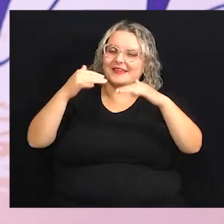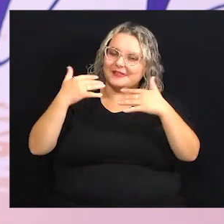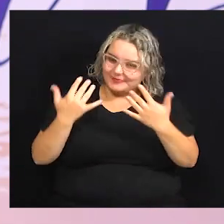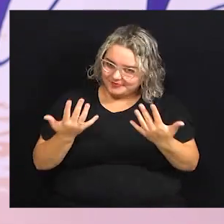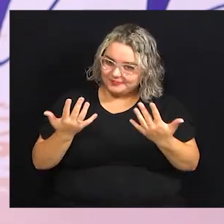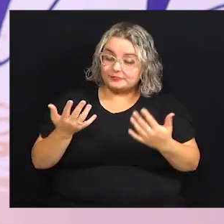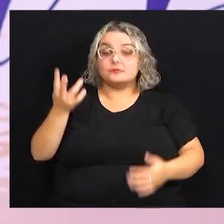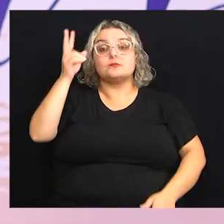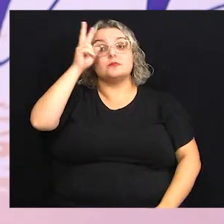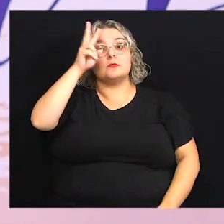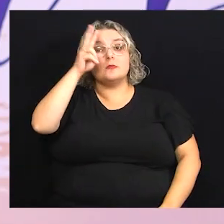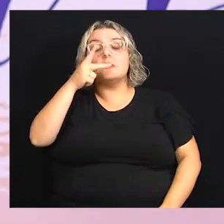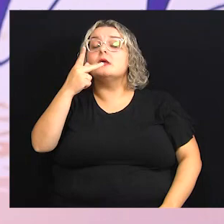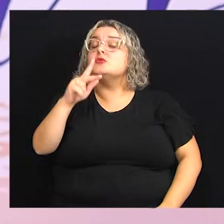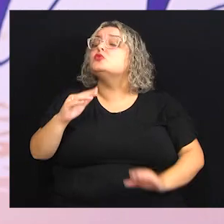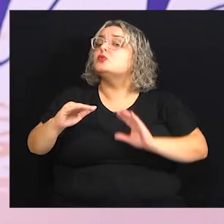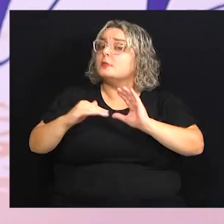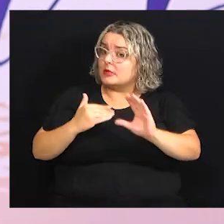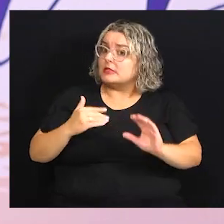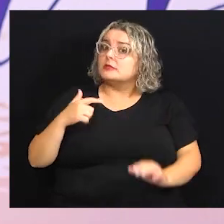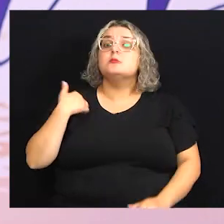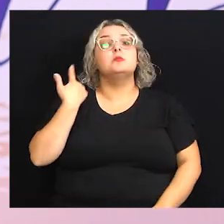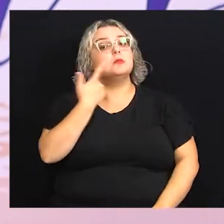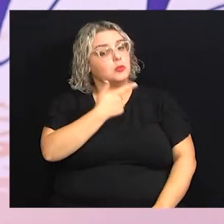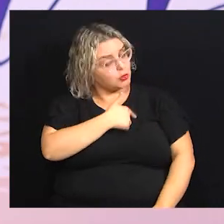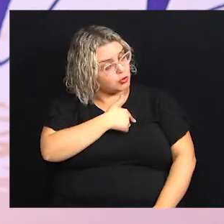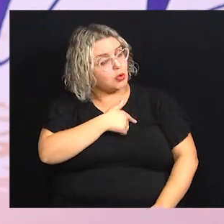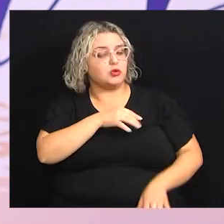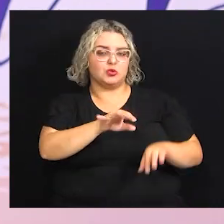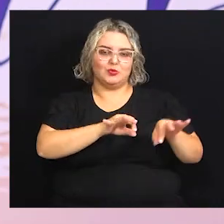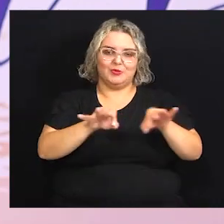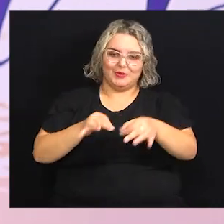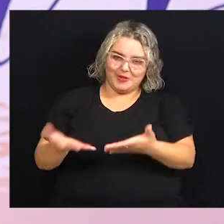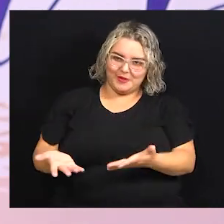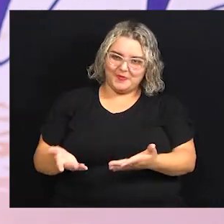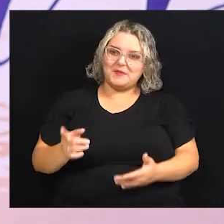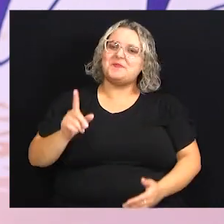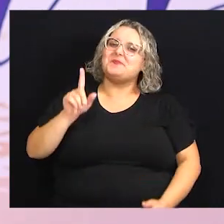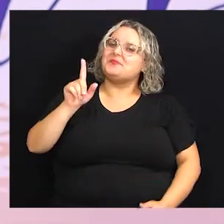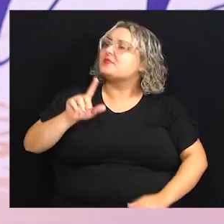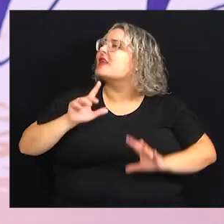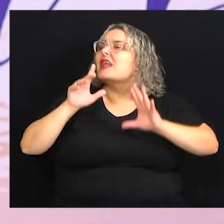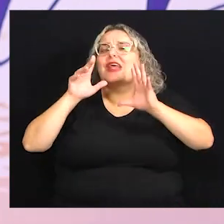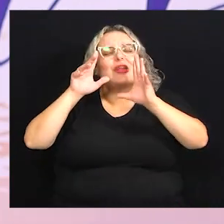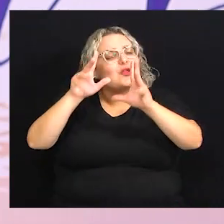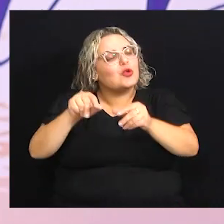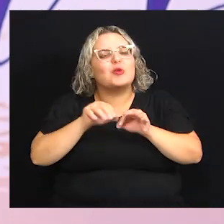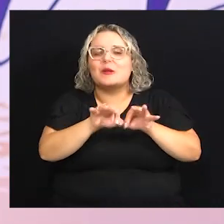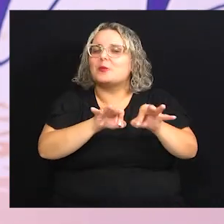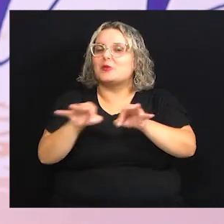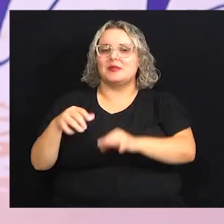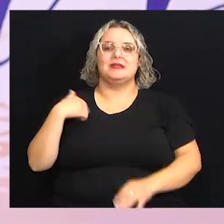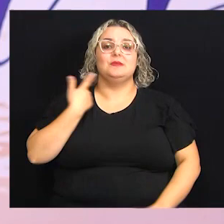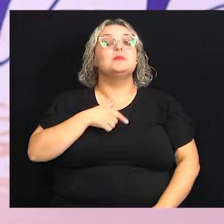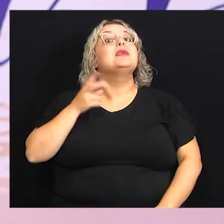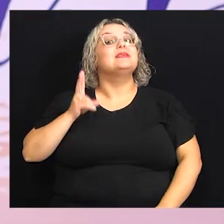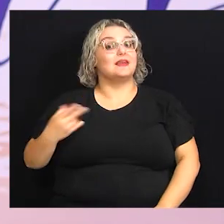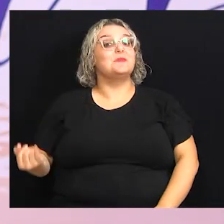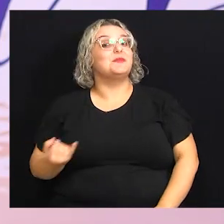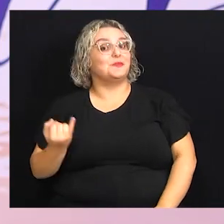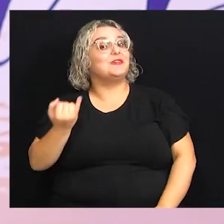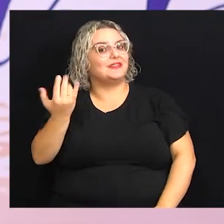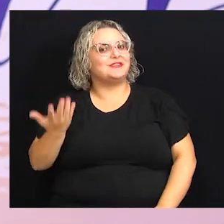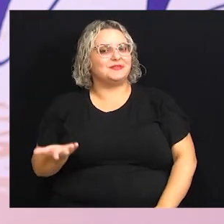e audiência e lembrar que a sua participação aqui no nosso programa e em toda a nossa programação é sempre